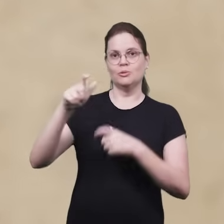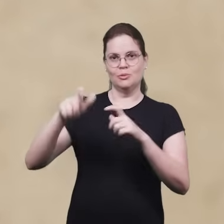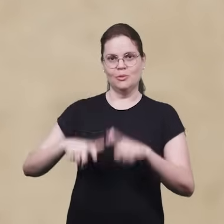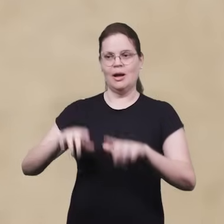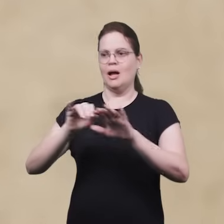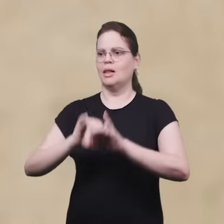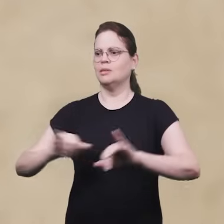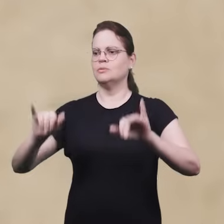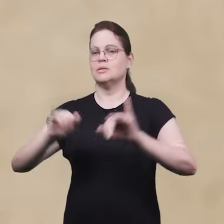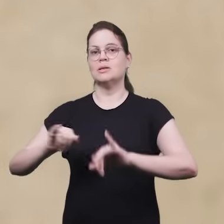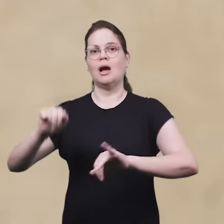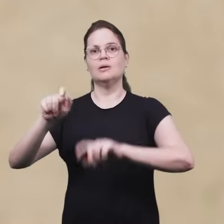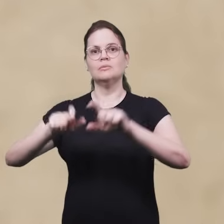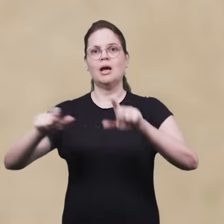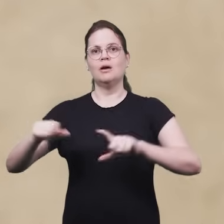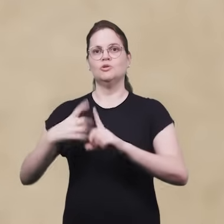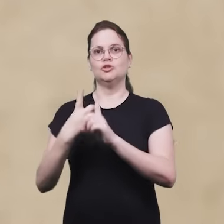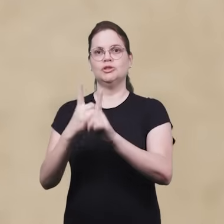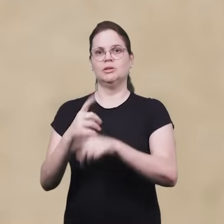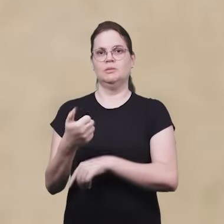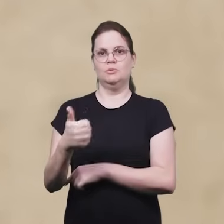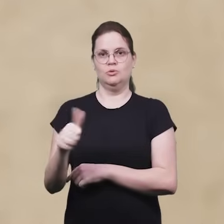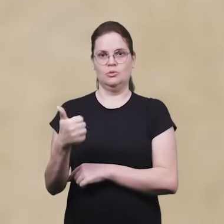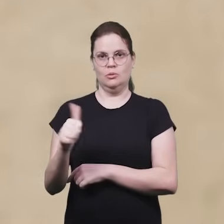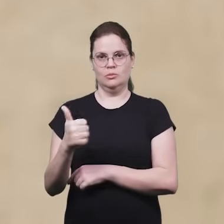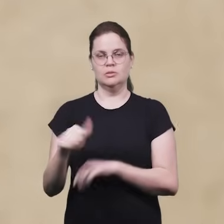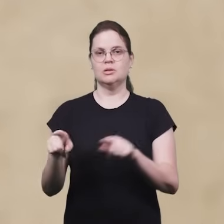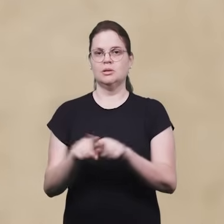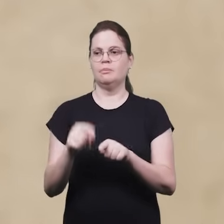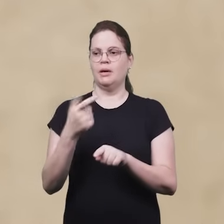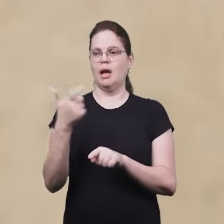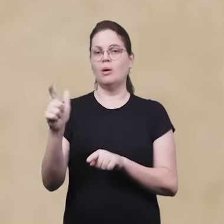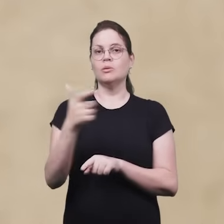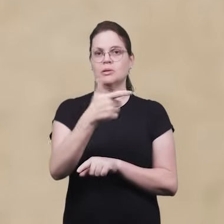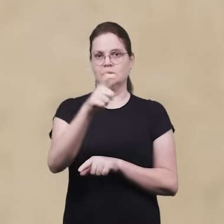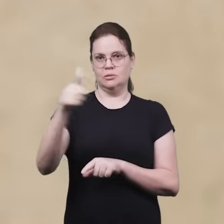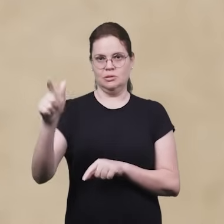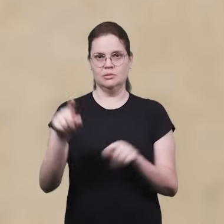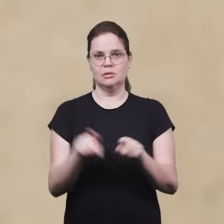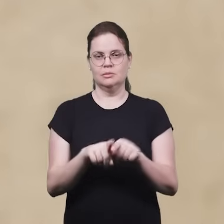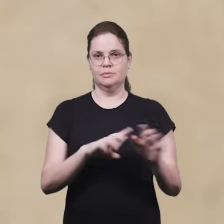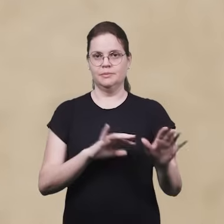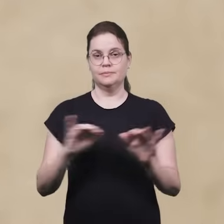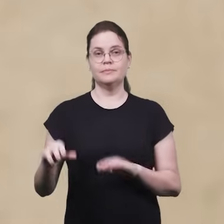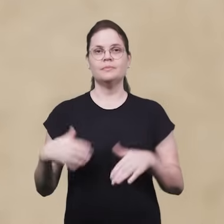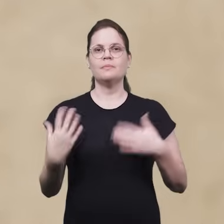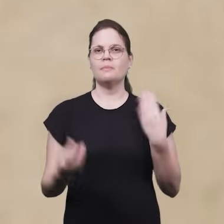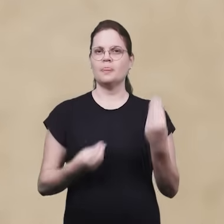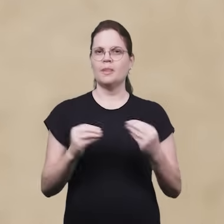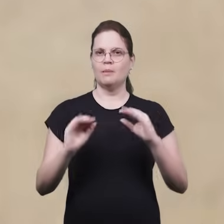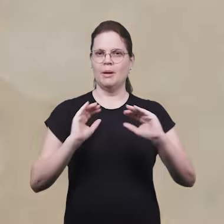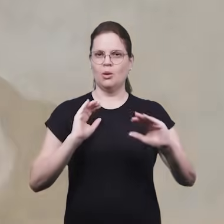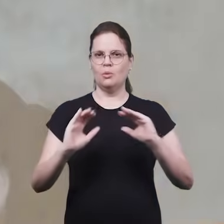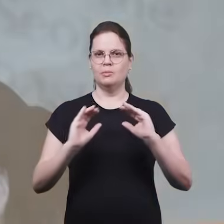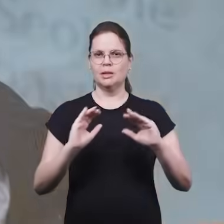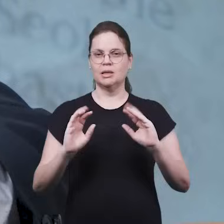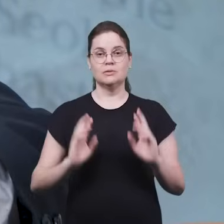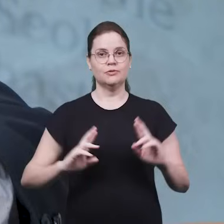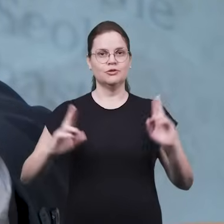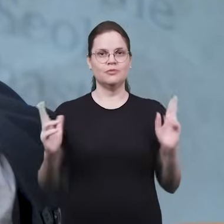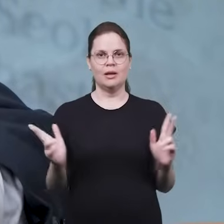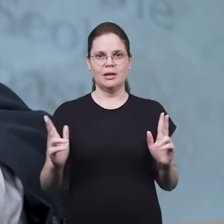essas coisas aos 11 e a todos os demais. Veja aqui a situação de como a comunicação